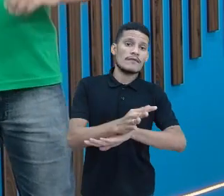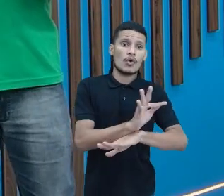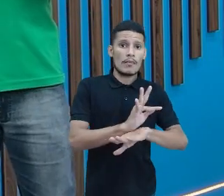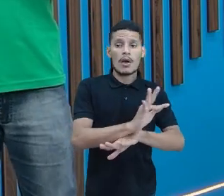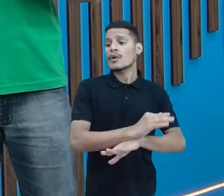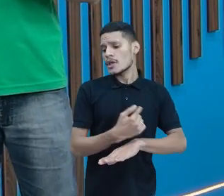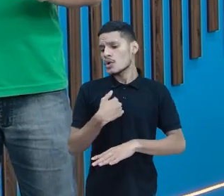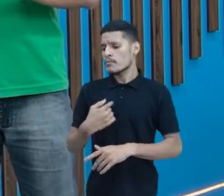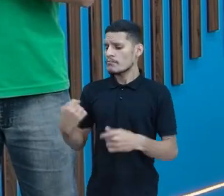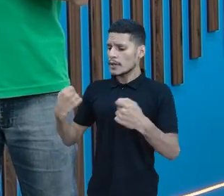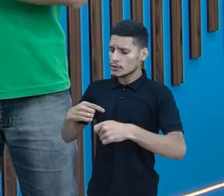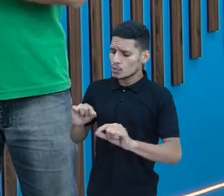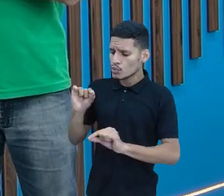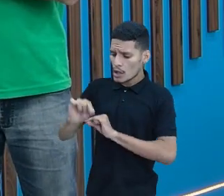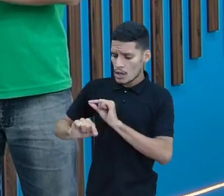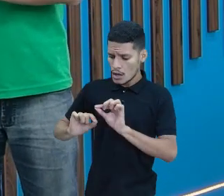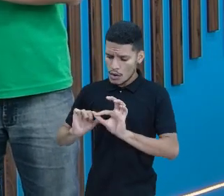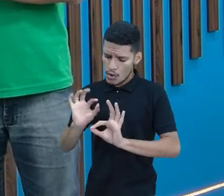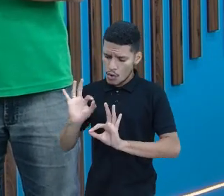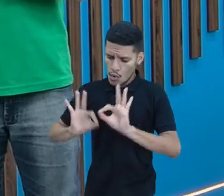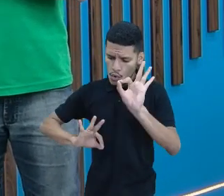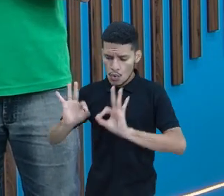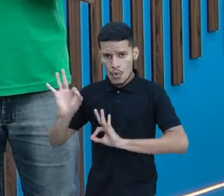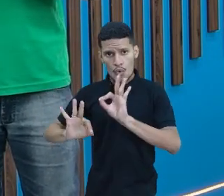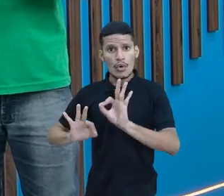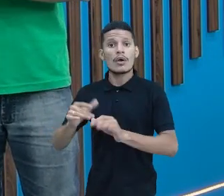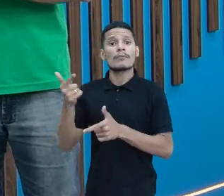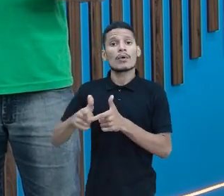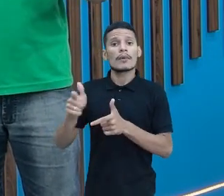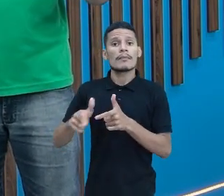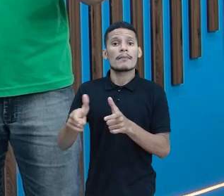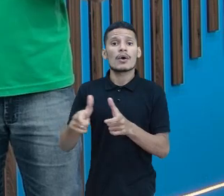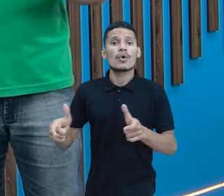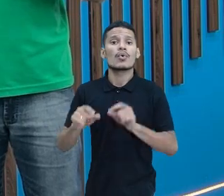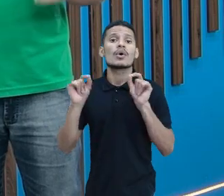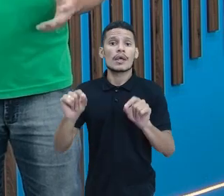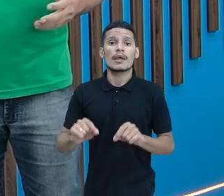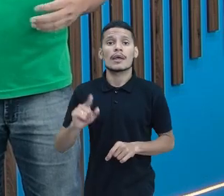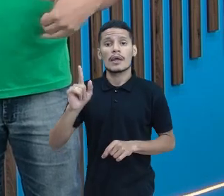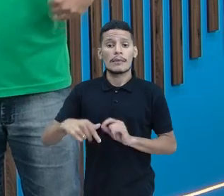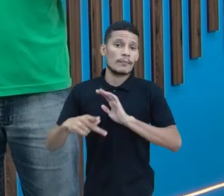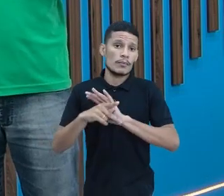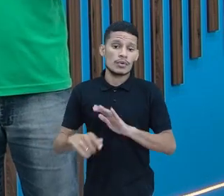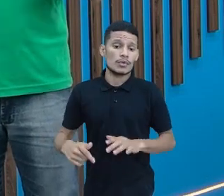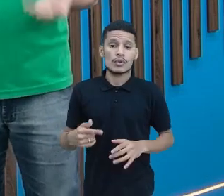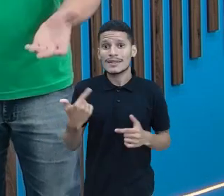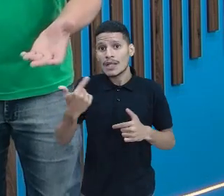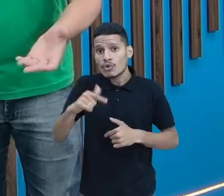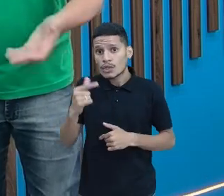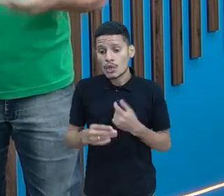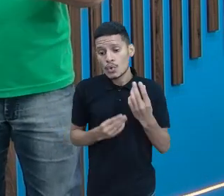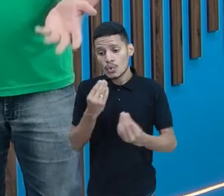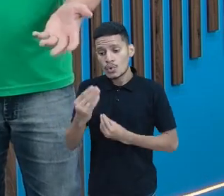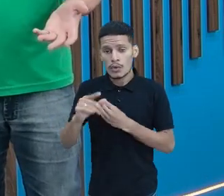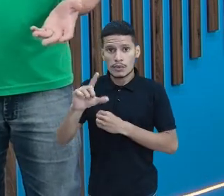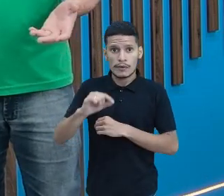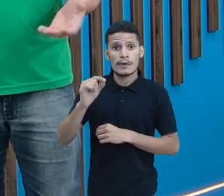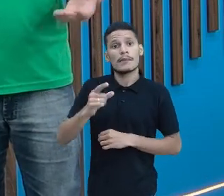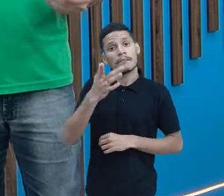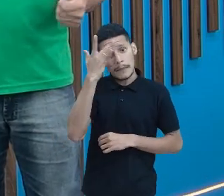Então, penso que o maior problema aqui é o fato de não ter como escolher, você ser obrigado